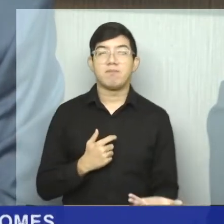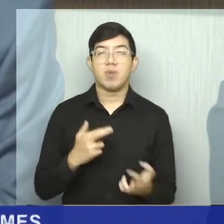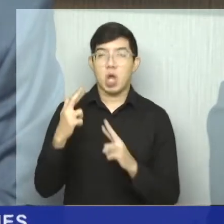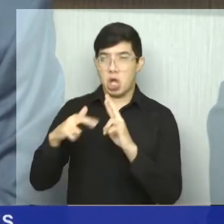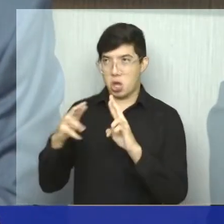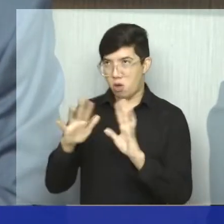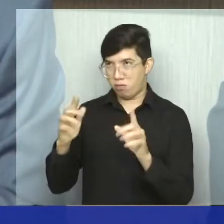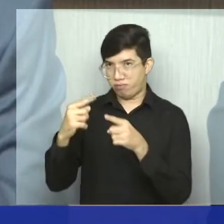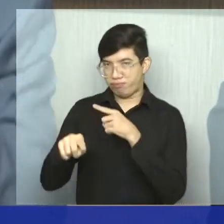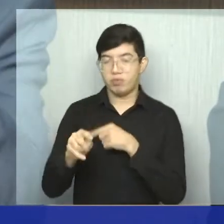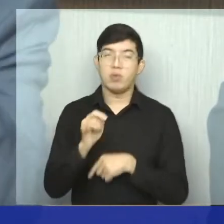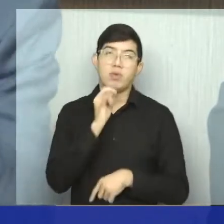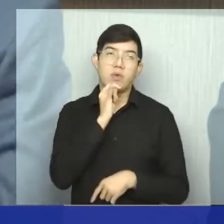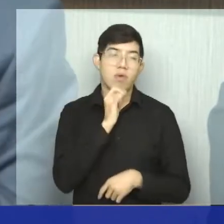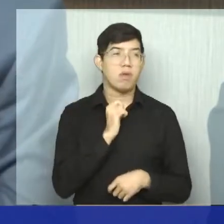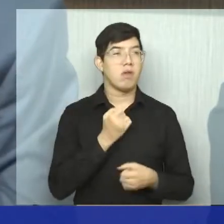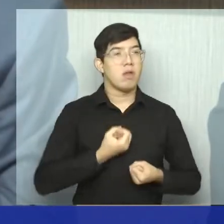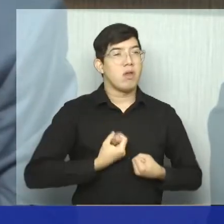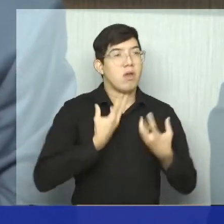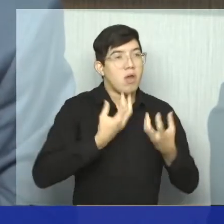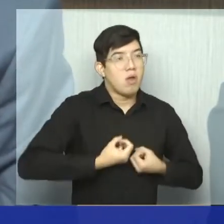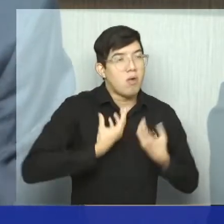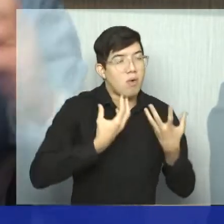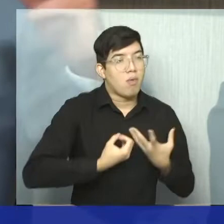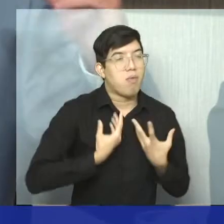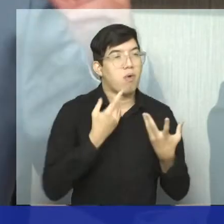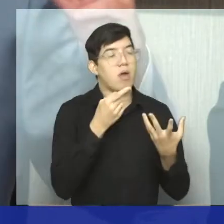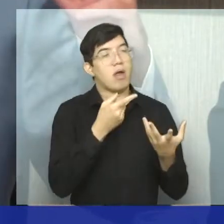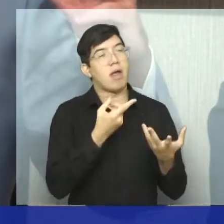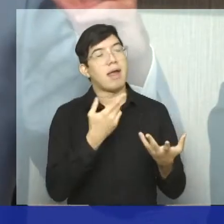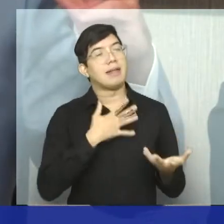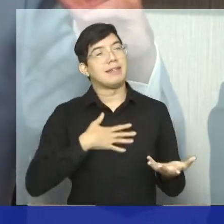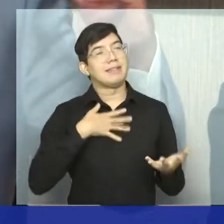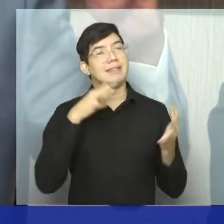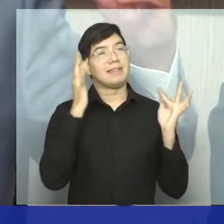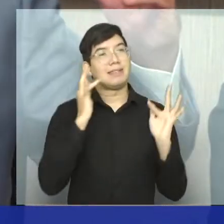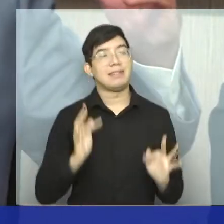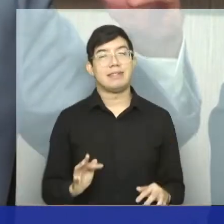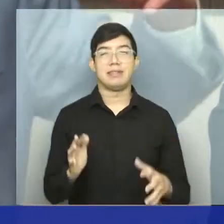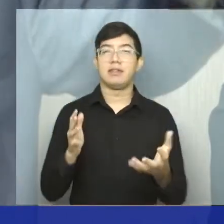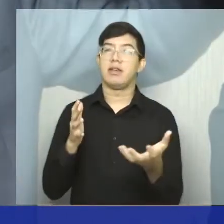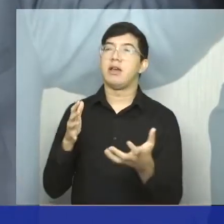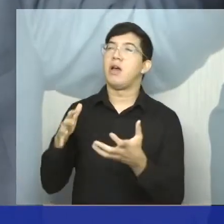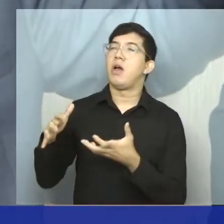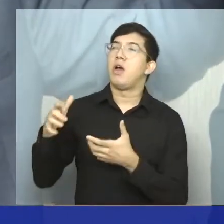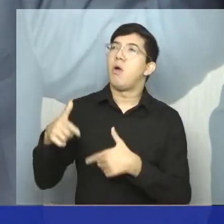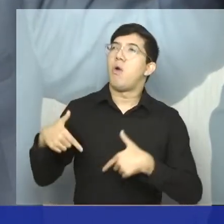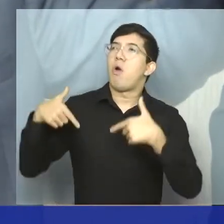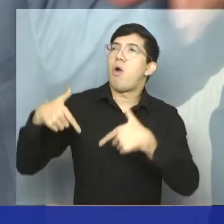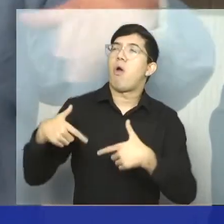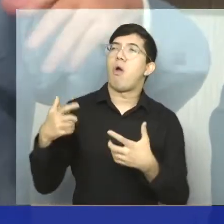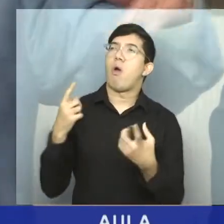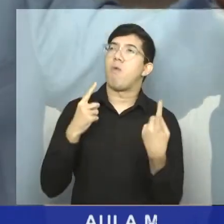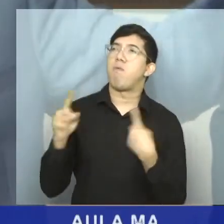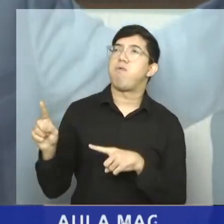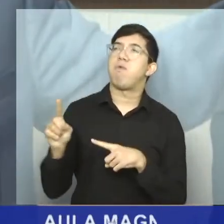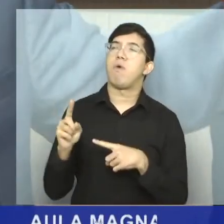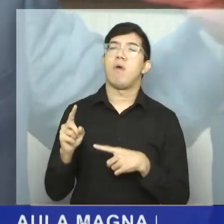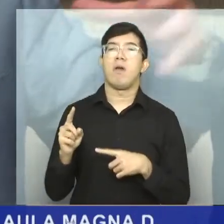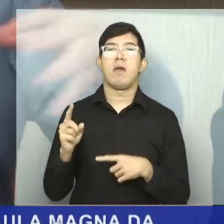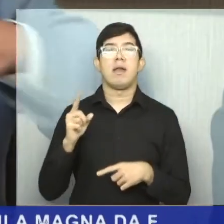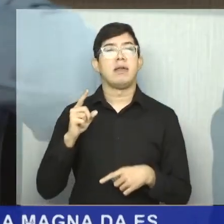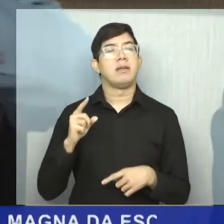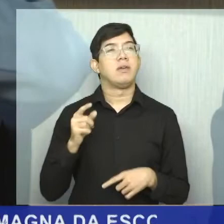era a poesia, era a insurgência revolucionária. Nossa, como a gente se sentia potente. Uma ditadura, e a gente ia para uma assembleia